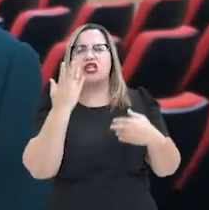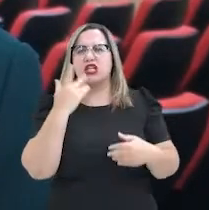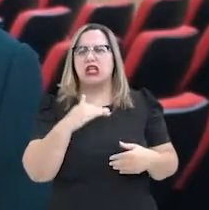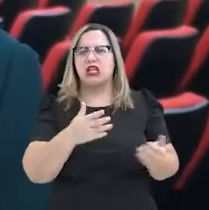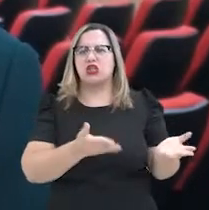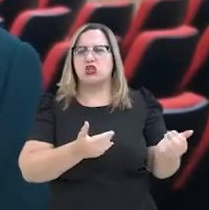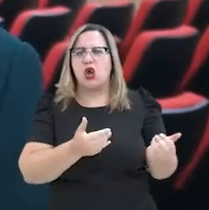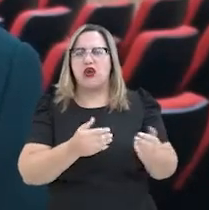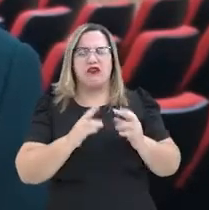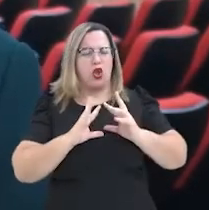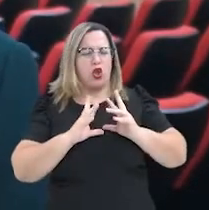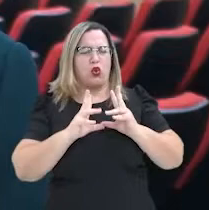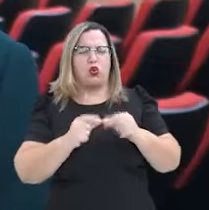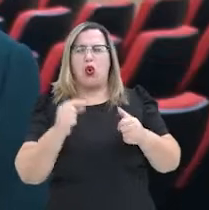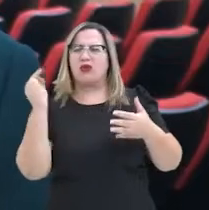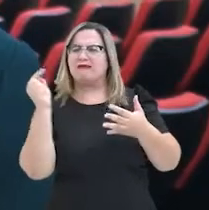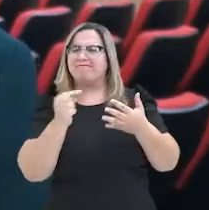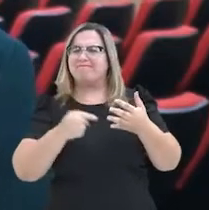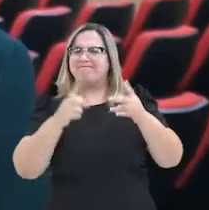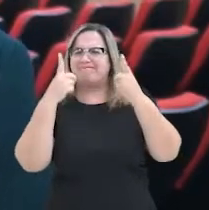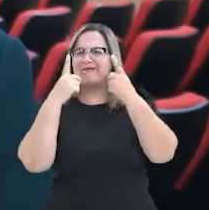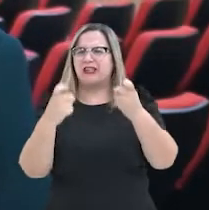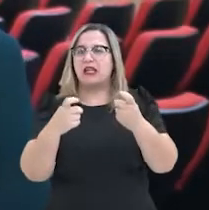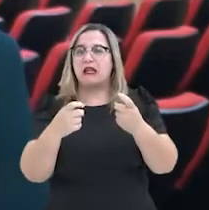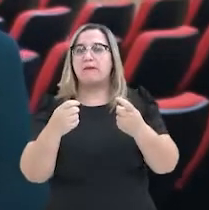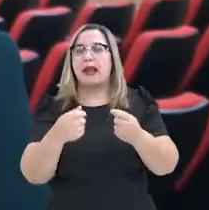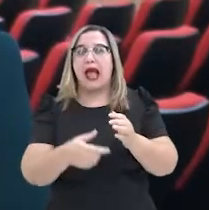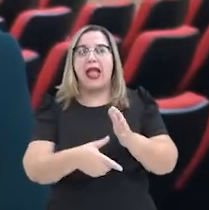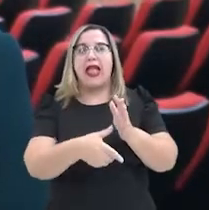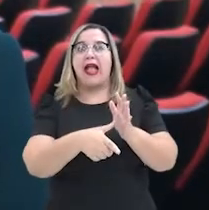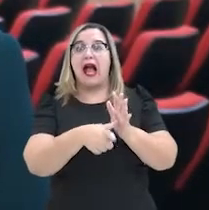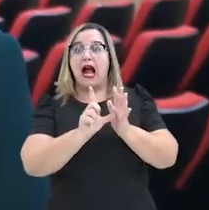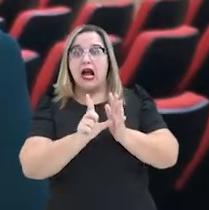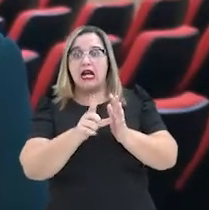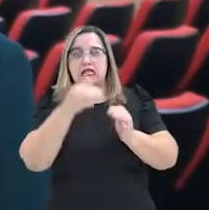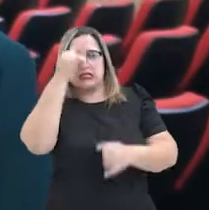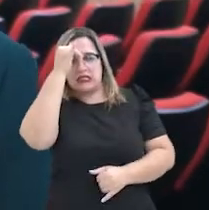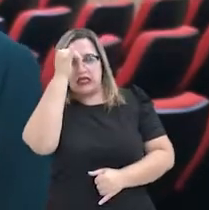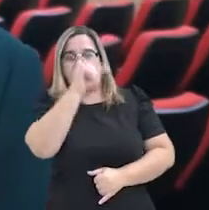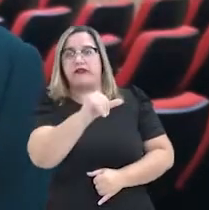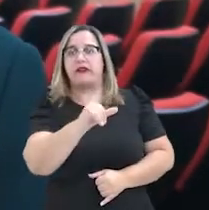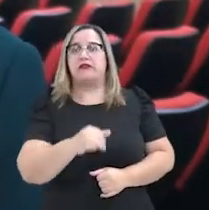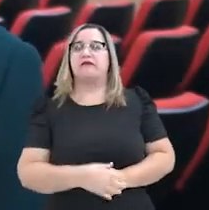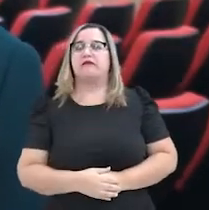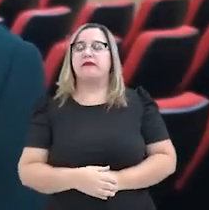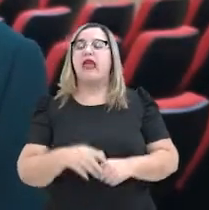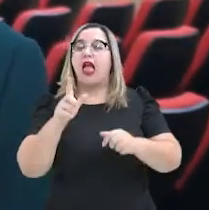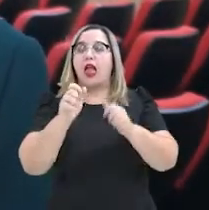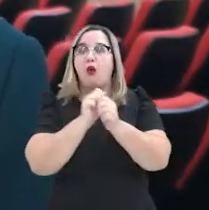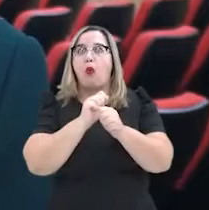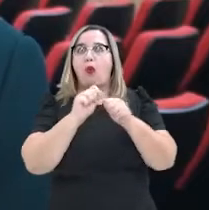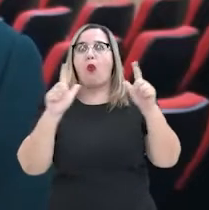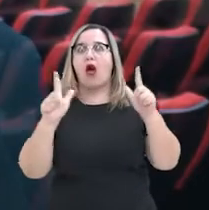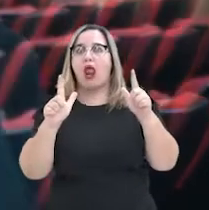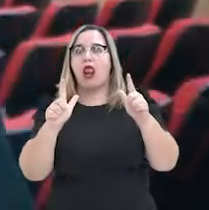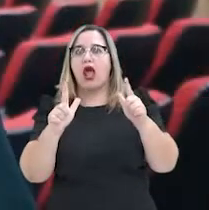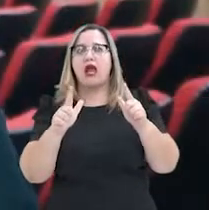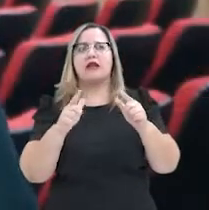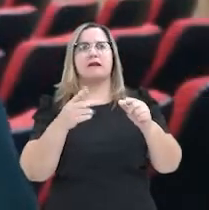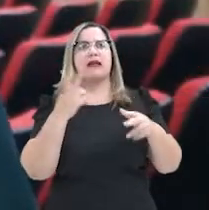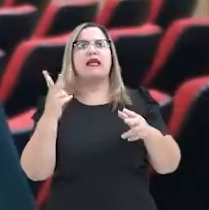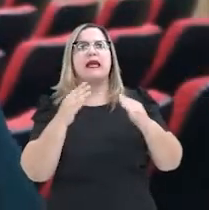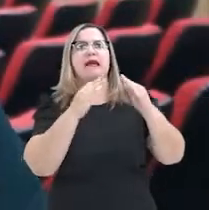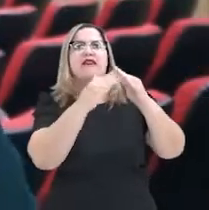crianças e adolescentes. Todo foco de violência precisa ser combatido, especialmente com prevenção. E para a gente fazer isso, a sociedade precisa estar conosco. É